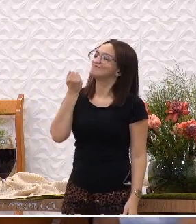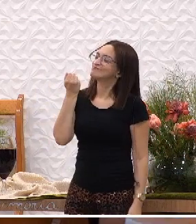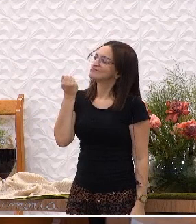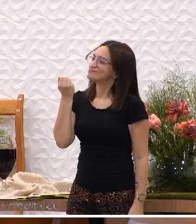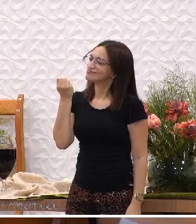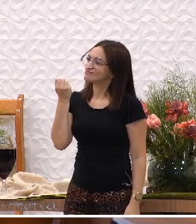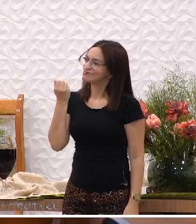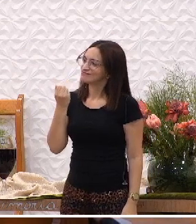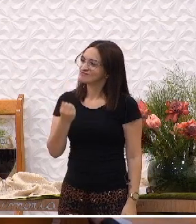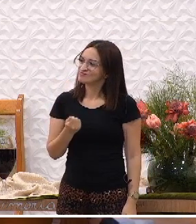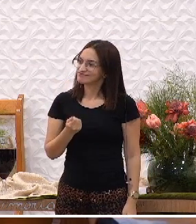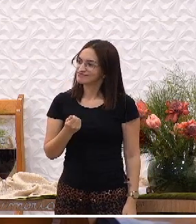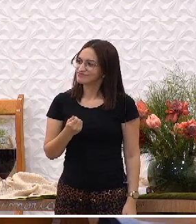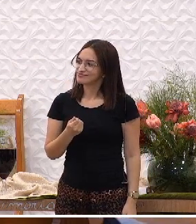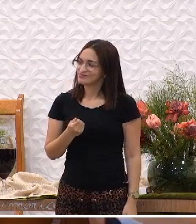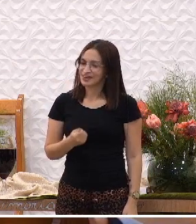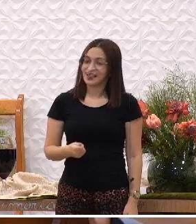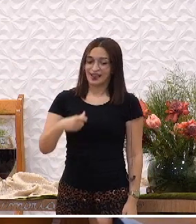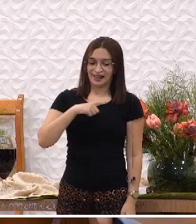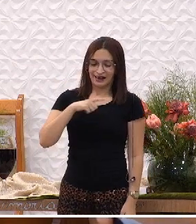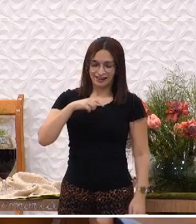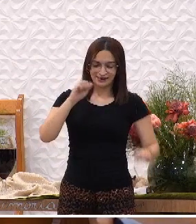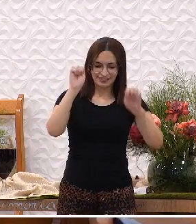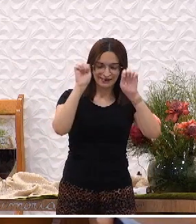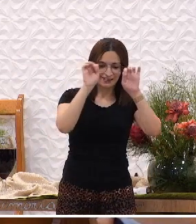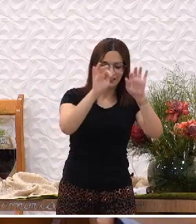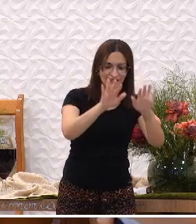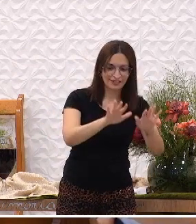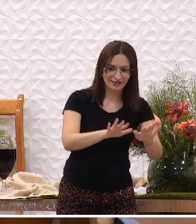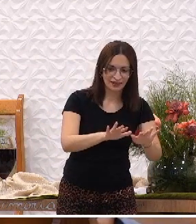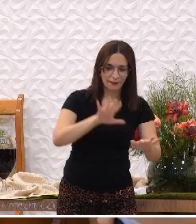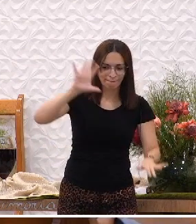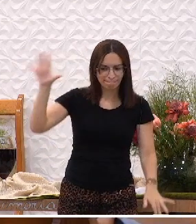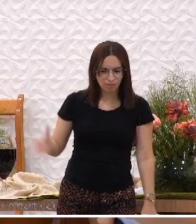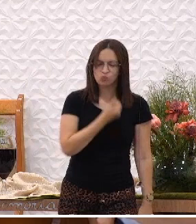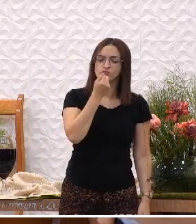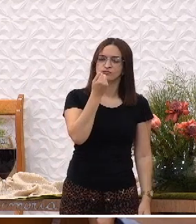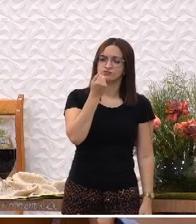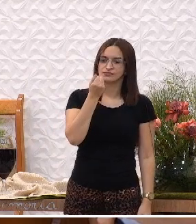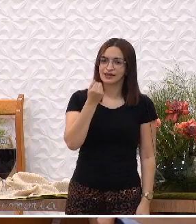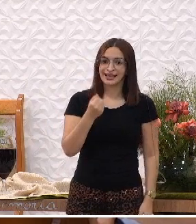o ato do batismo opera a salvação. Ou seja, portanto, eles acreditam que a salvação, por exemplo, pode ser perdida.